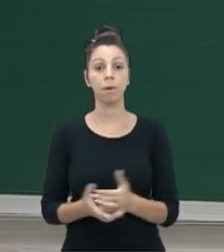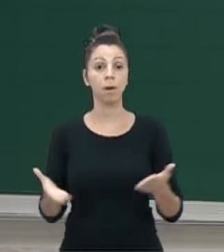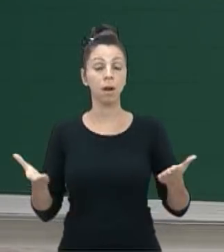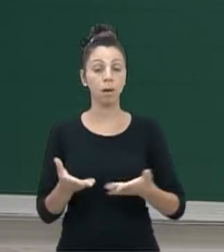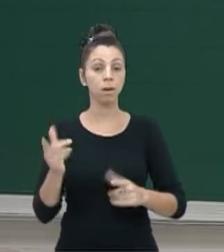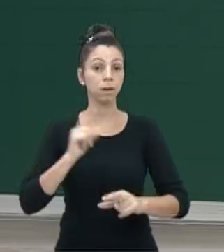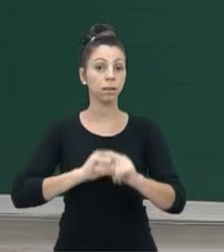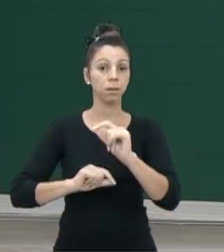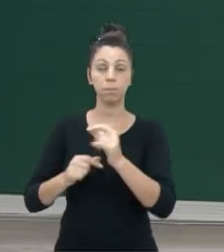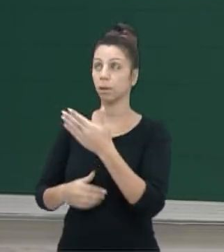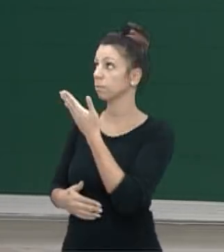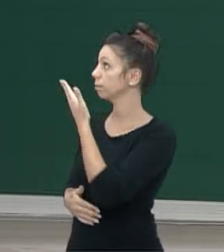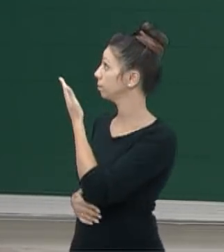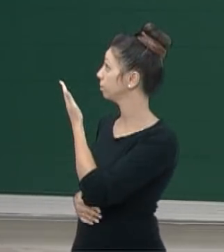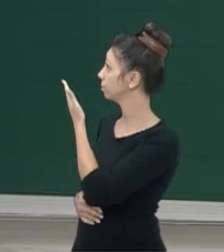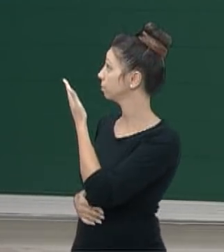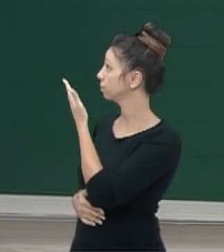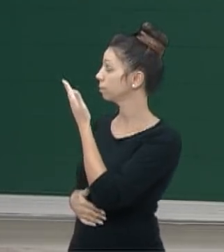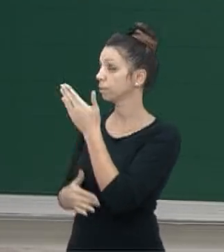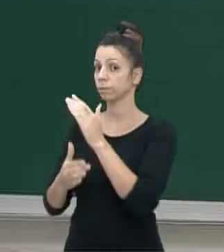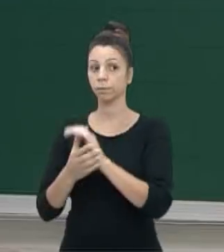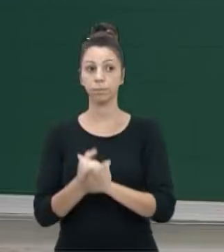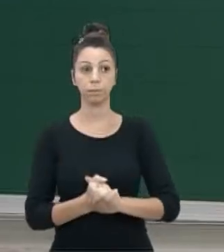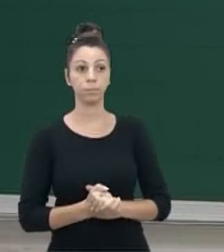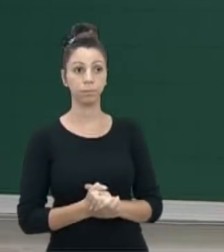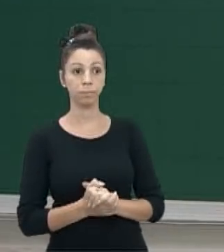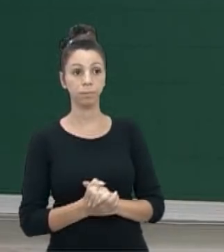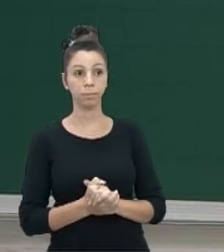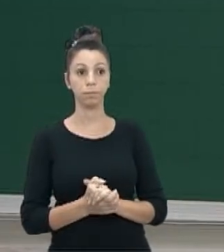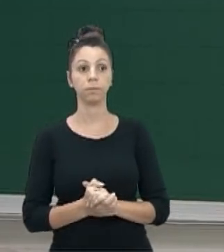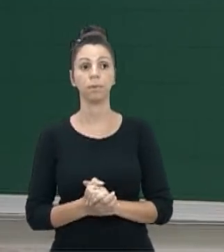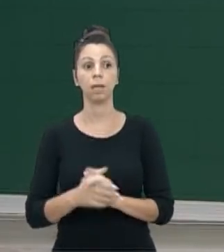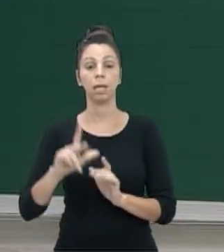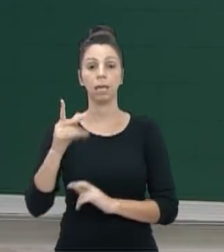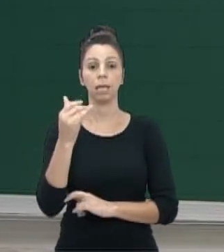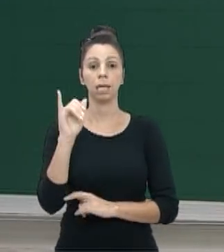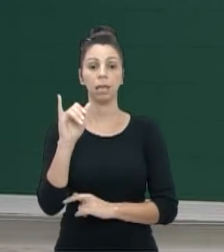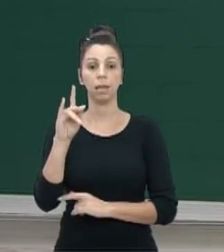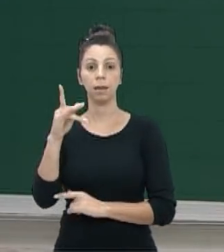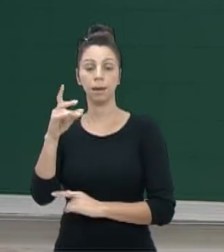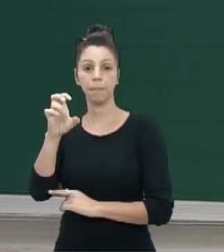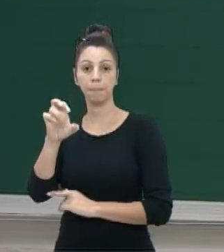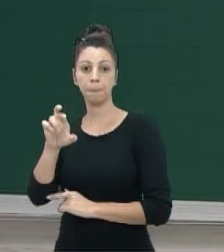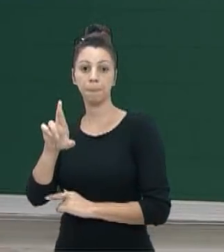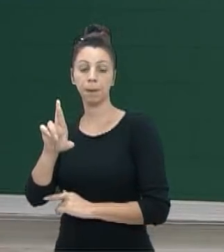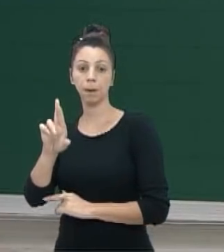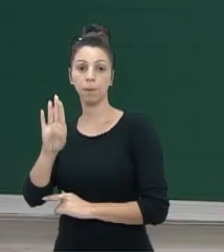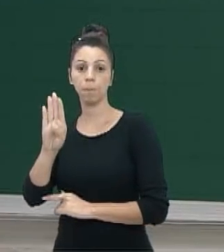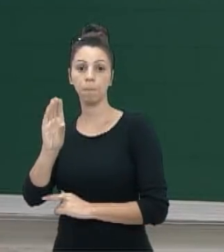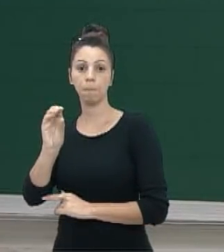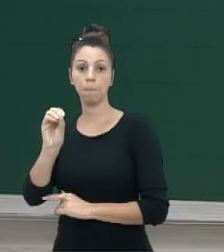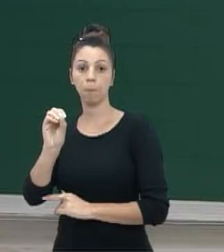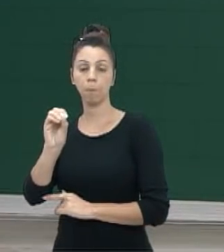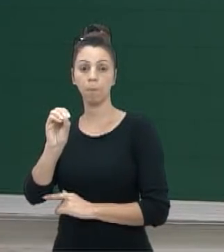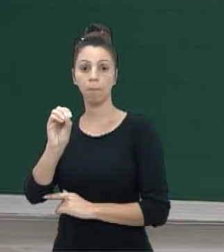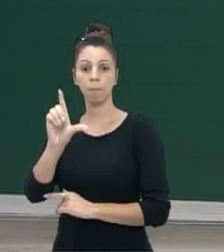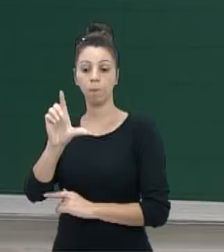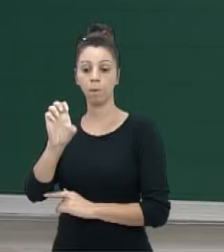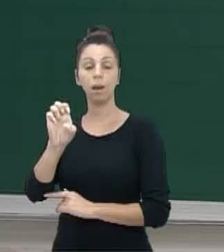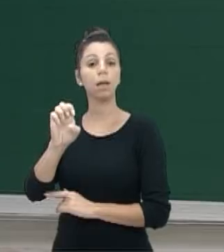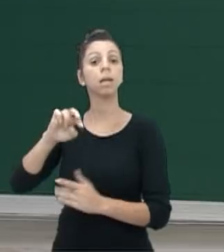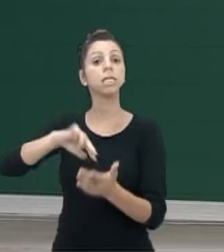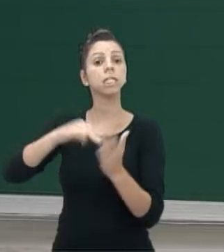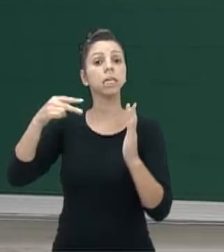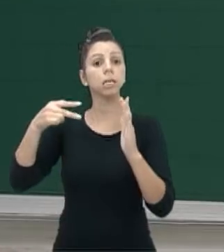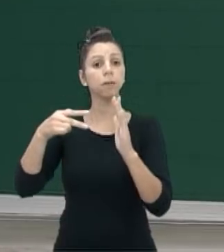figura de linguagem para vocês, a hipérbole. Né? A hipérbole que são aí os exageros. Né? Vamos ver como que isso se manifesta aqui